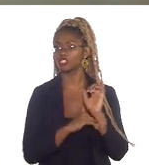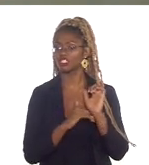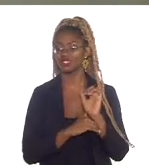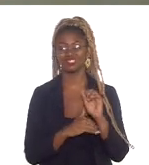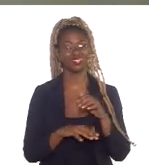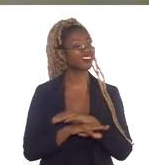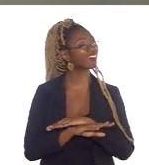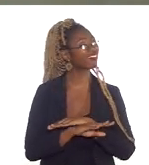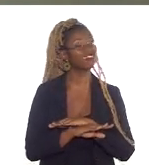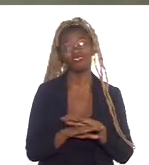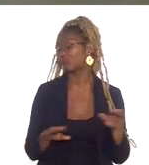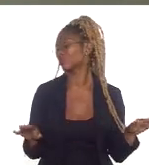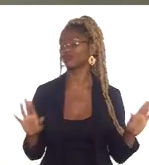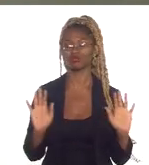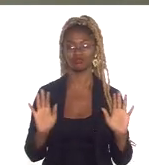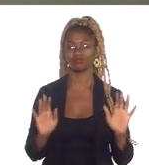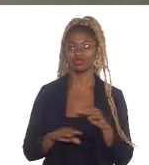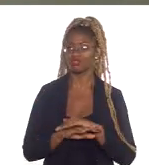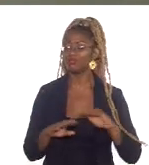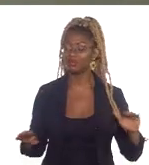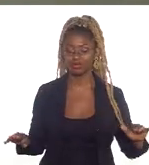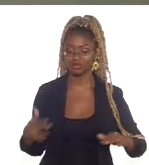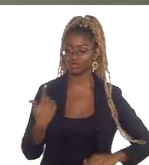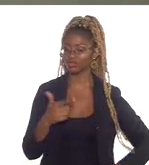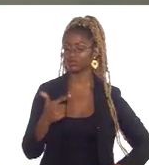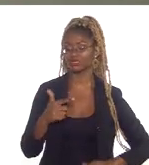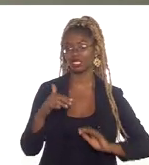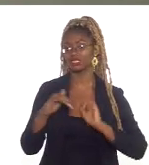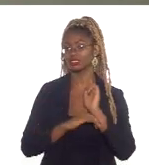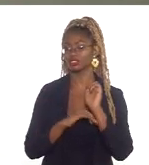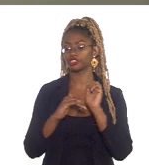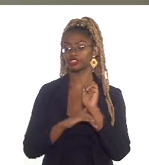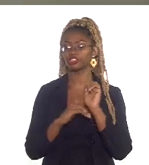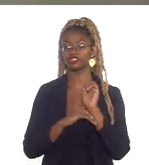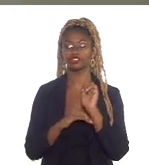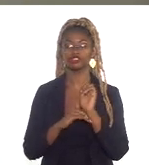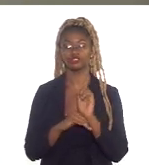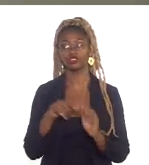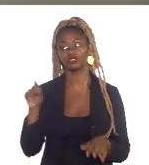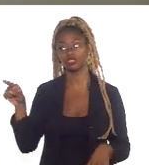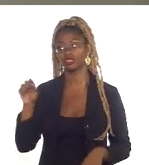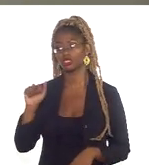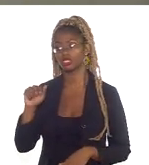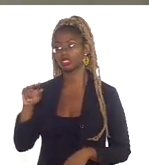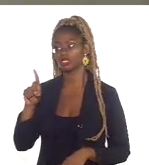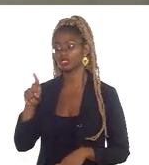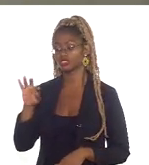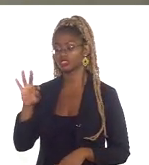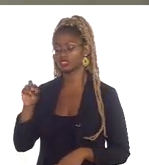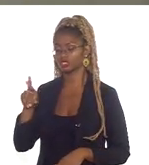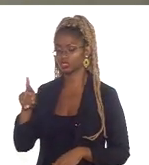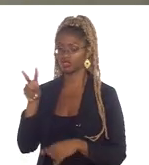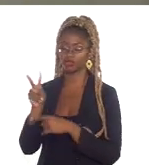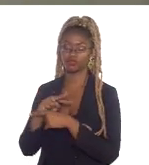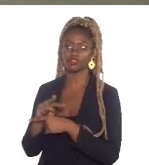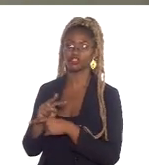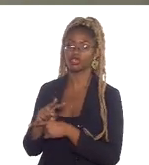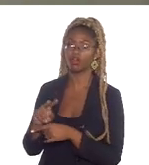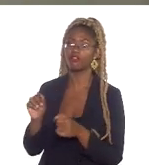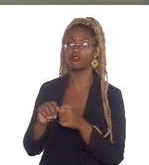caiu por terra. Não há sigilo para o auditor fiscal que está fazendo